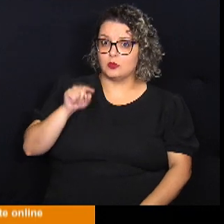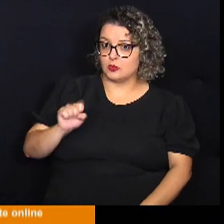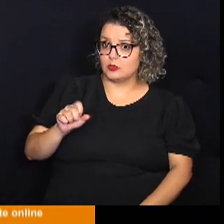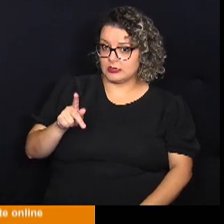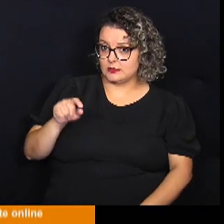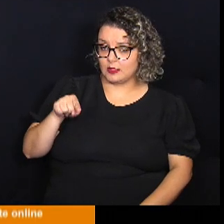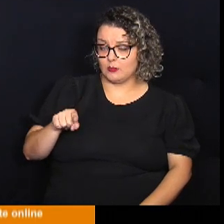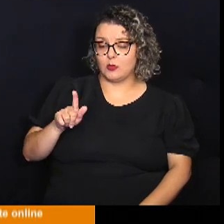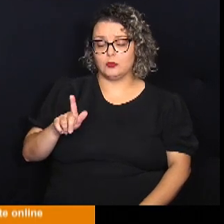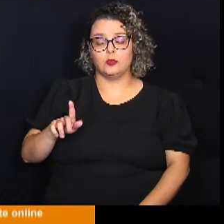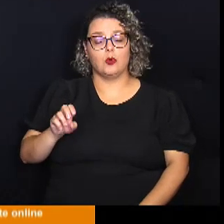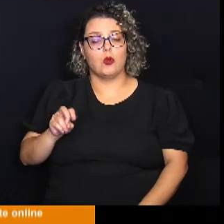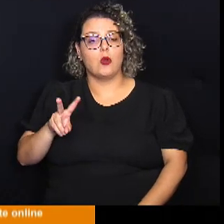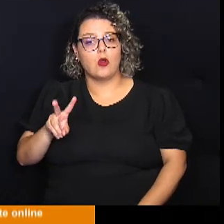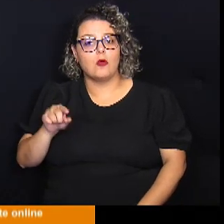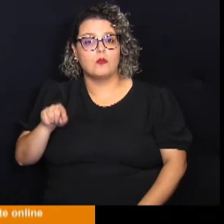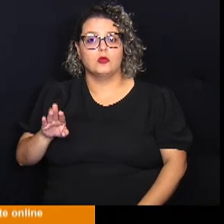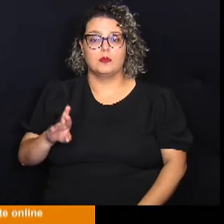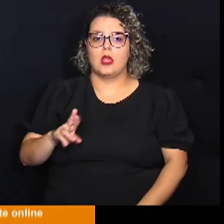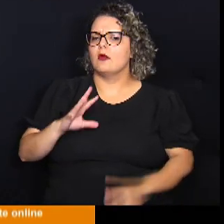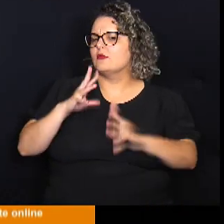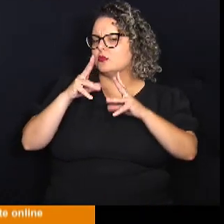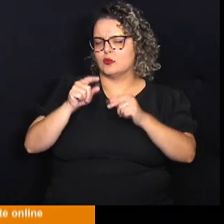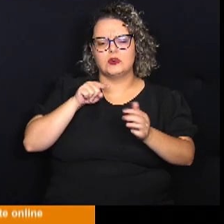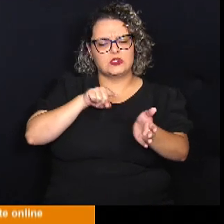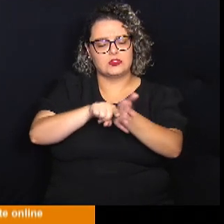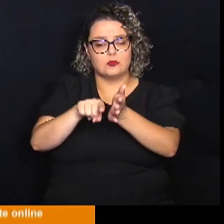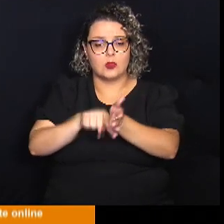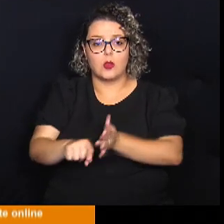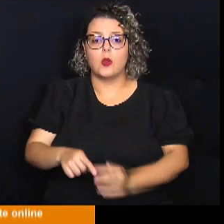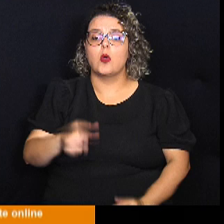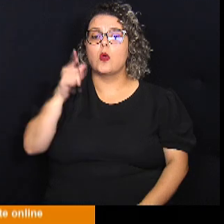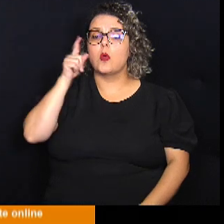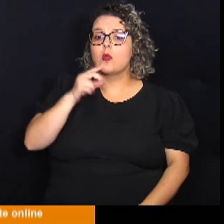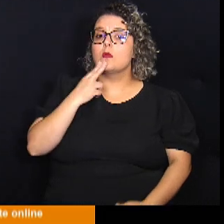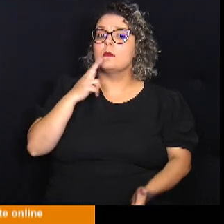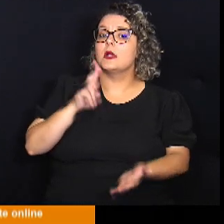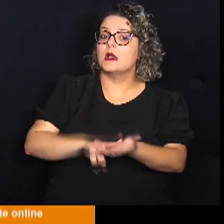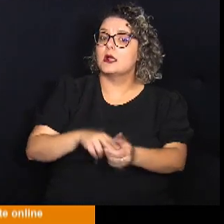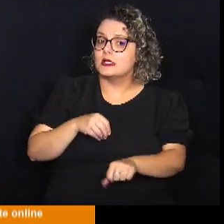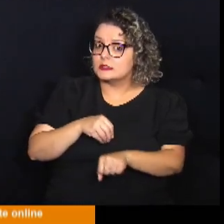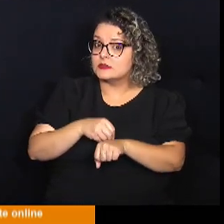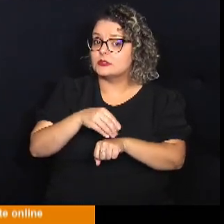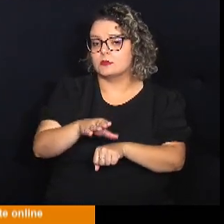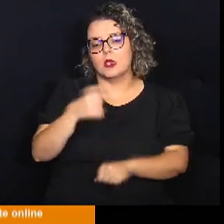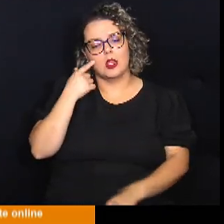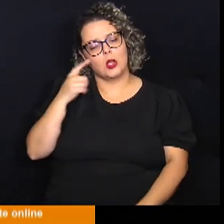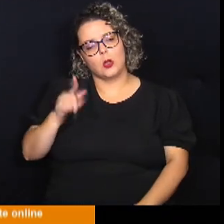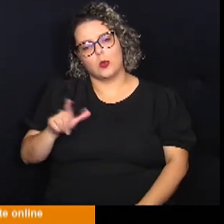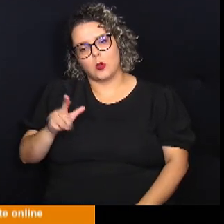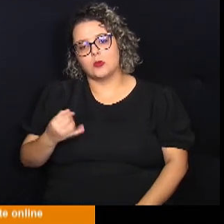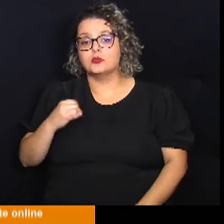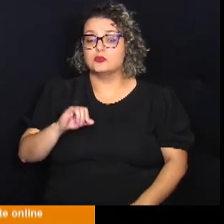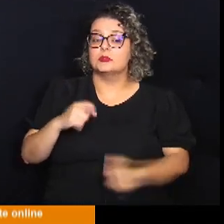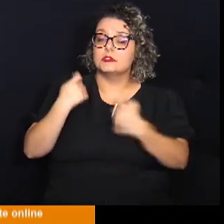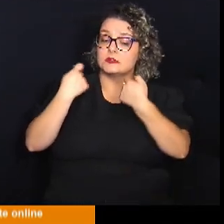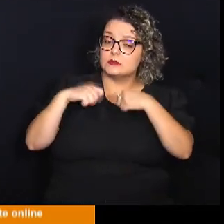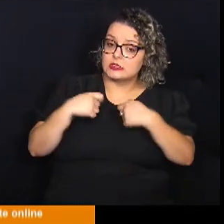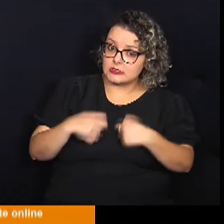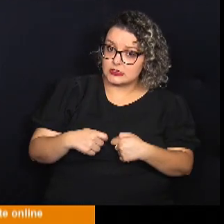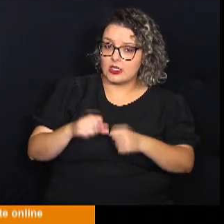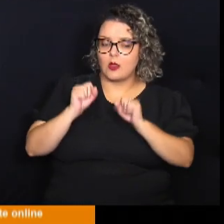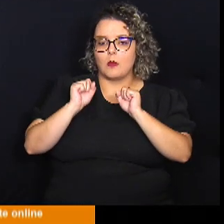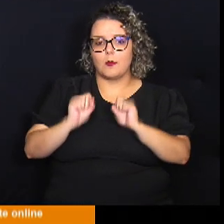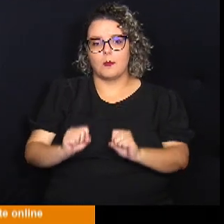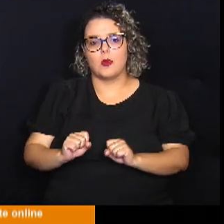suas perguntas, conseguir inclusive uma carta de encaminhamento e, claro, se precisar, você pode